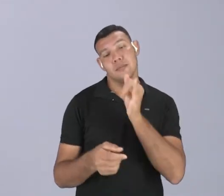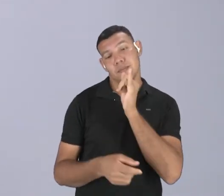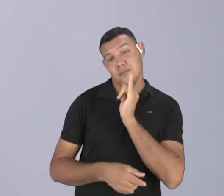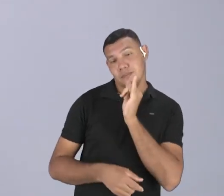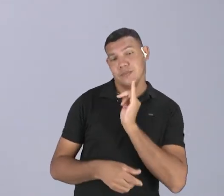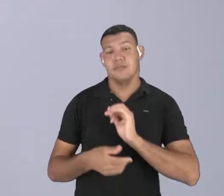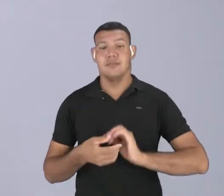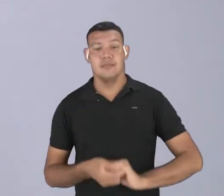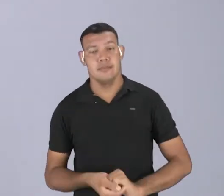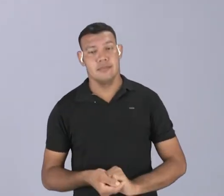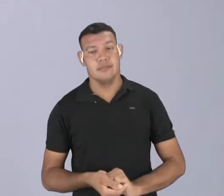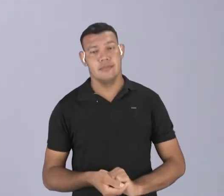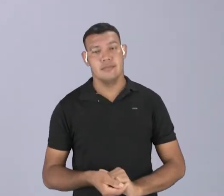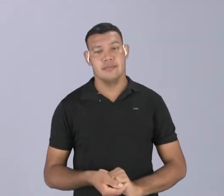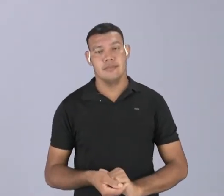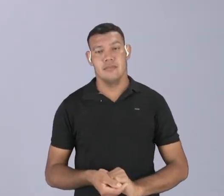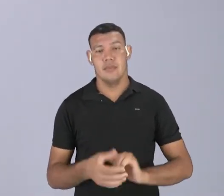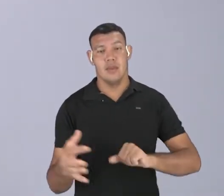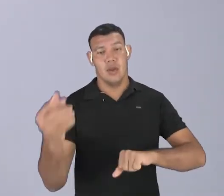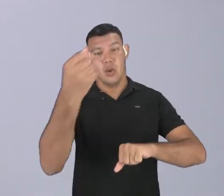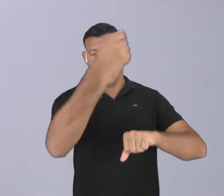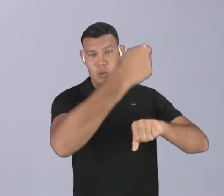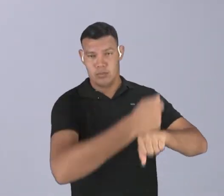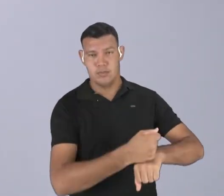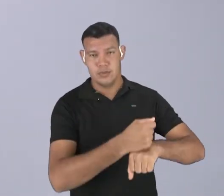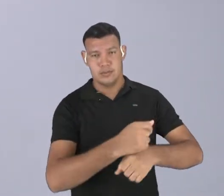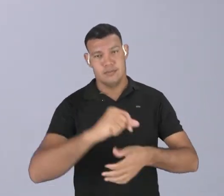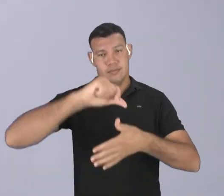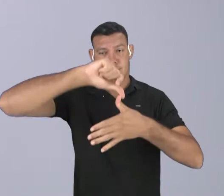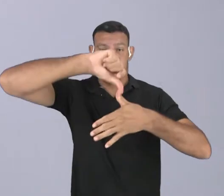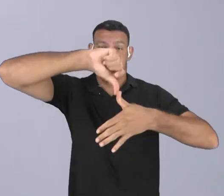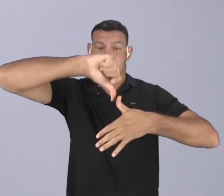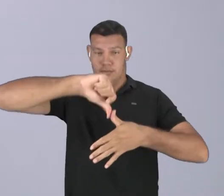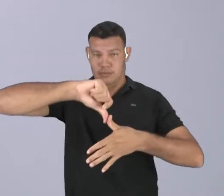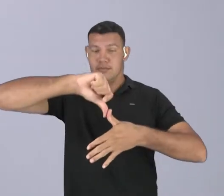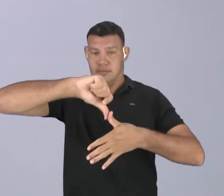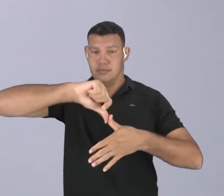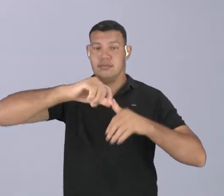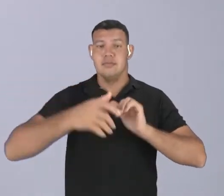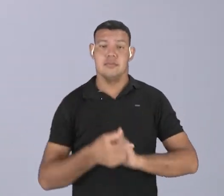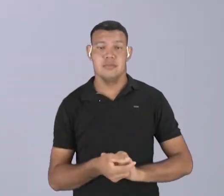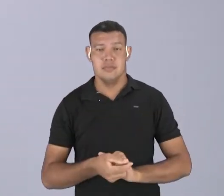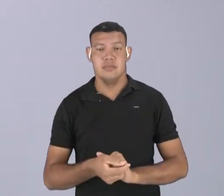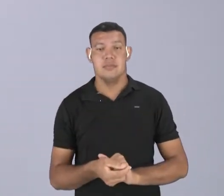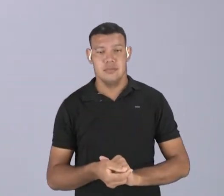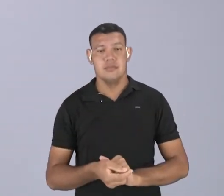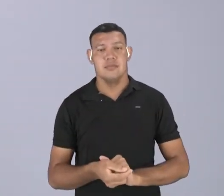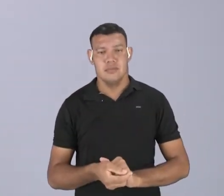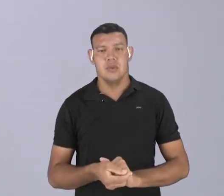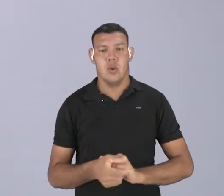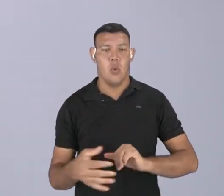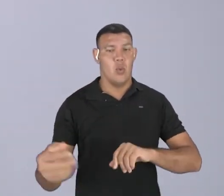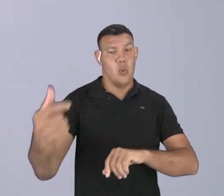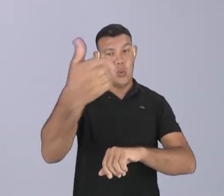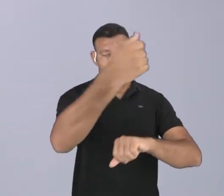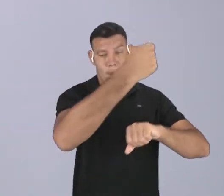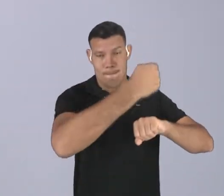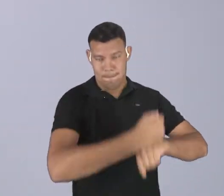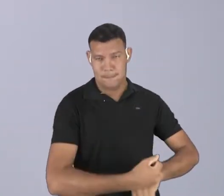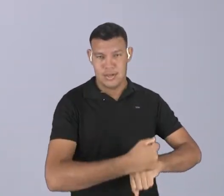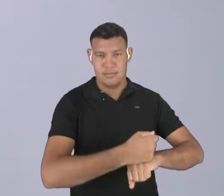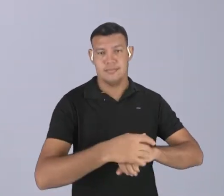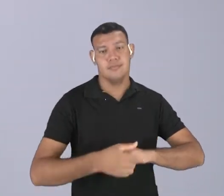exemplo, as colônias da América que foram, em determinados momentos, colonizadas pelos países